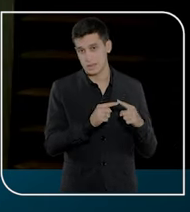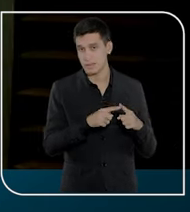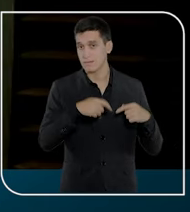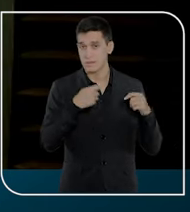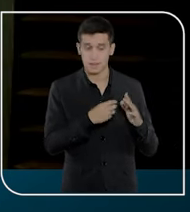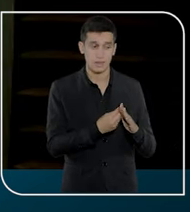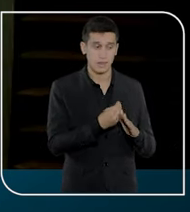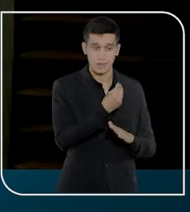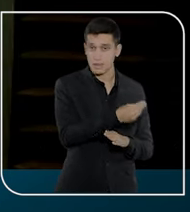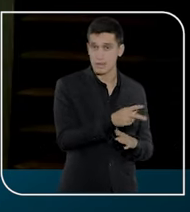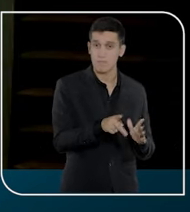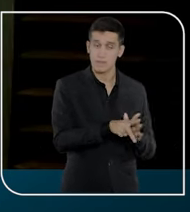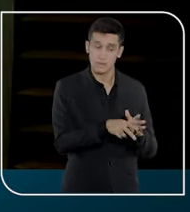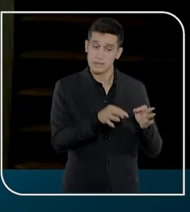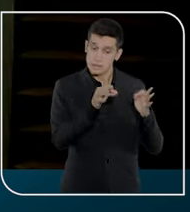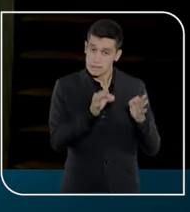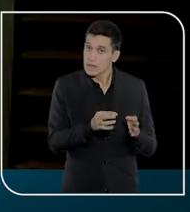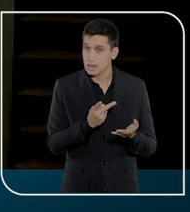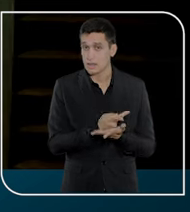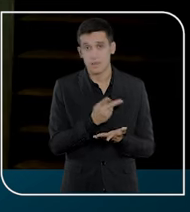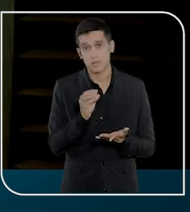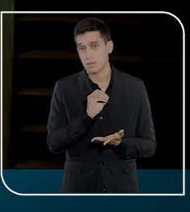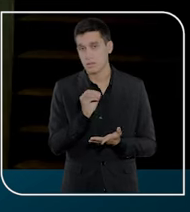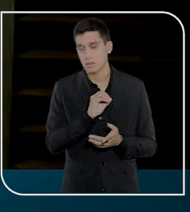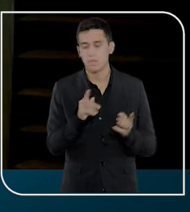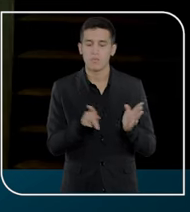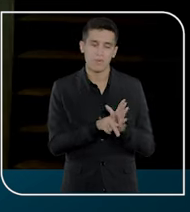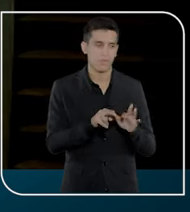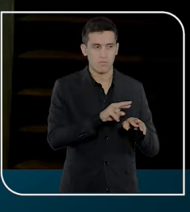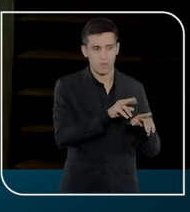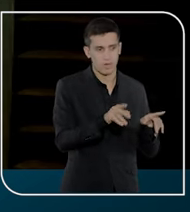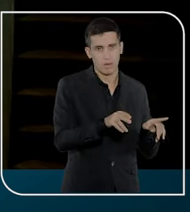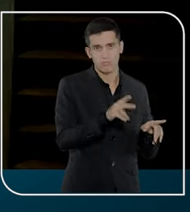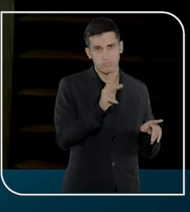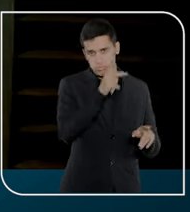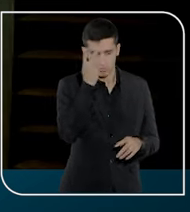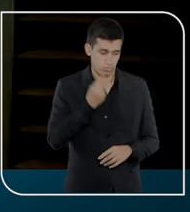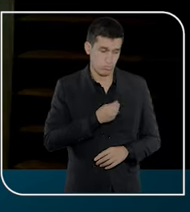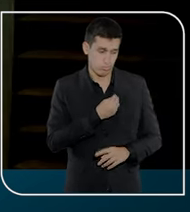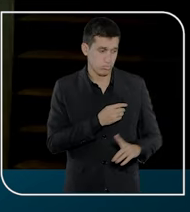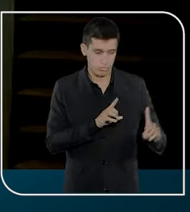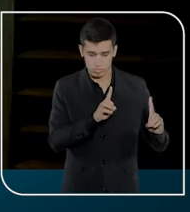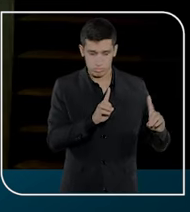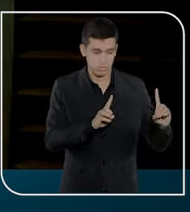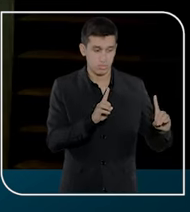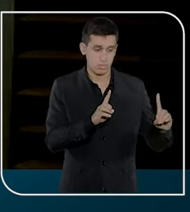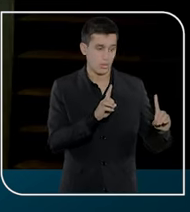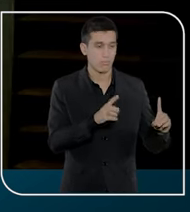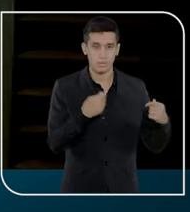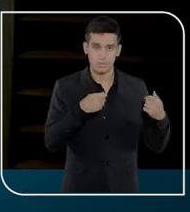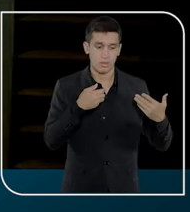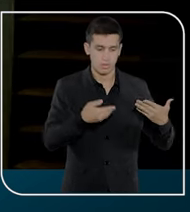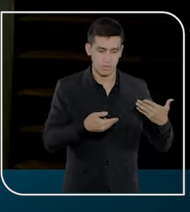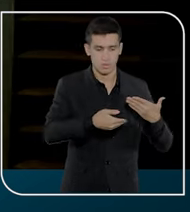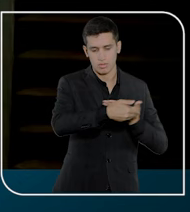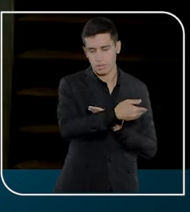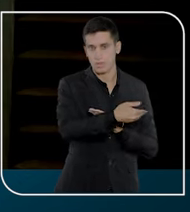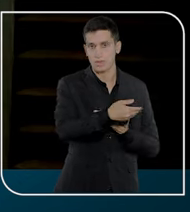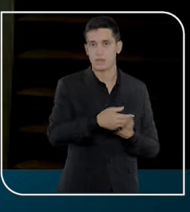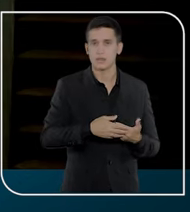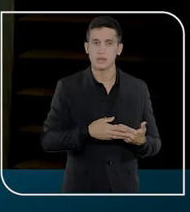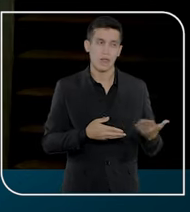título oneroso de bens entre vivos. E aí tem a incidência do